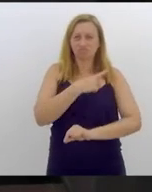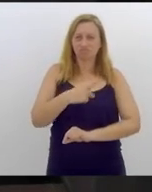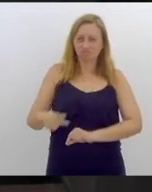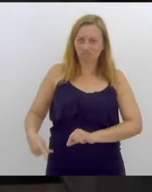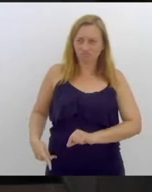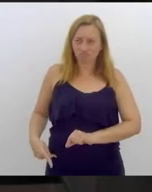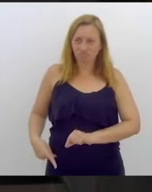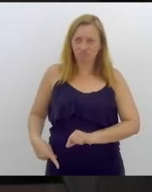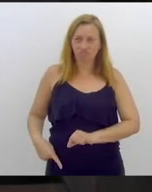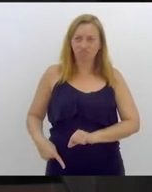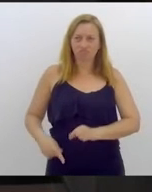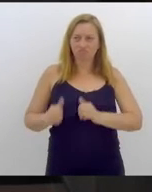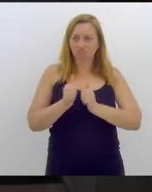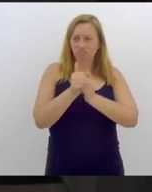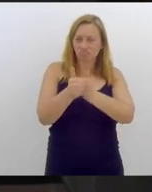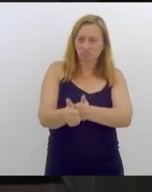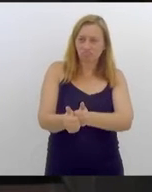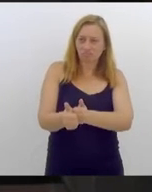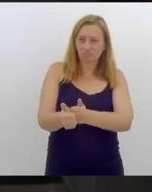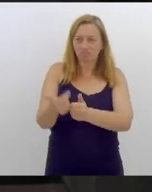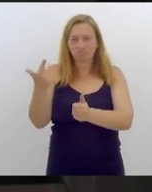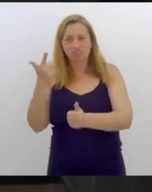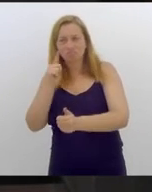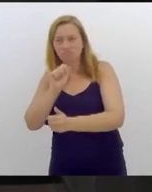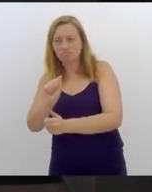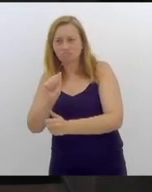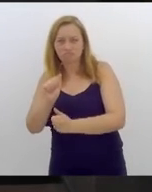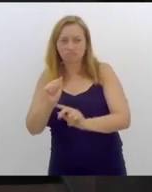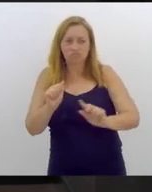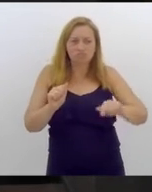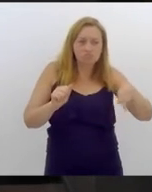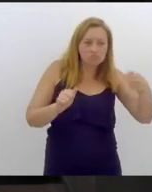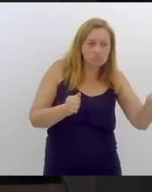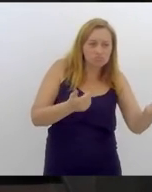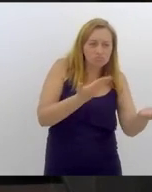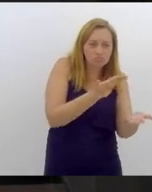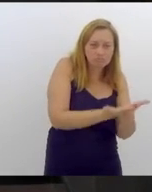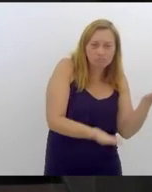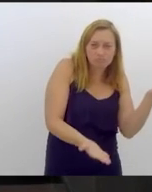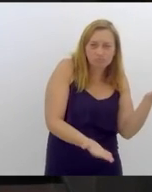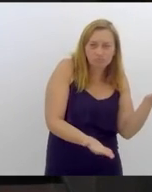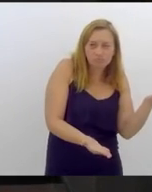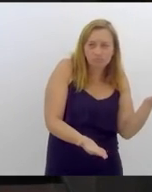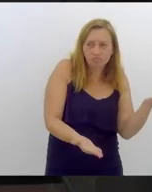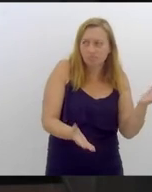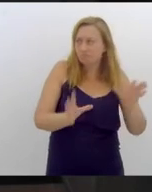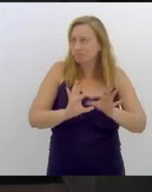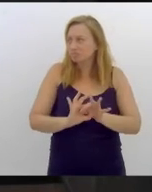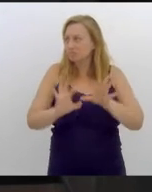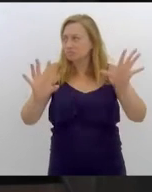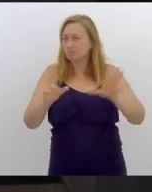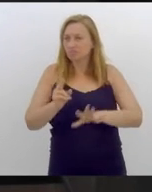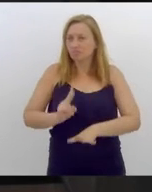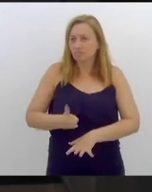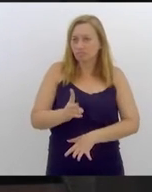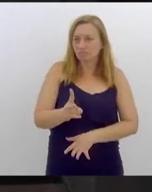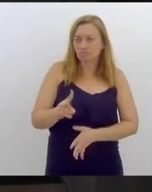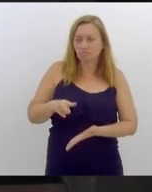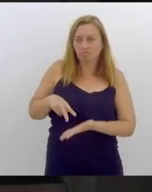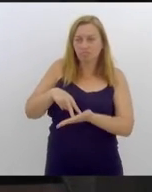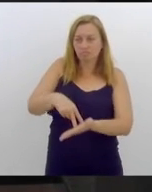um segmento ganhar outro perder e a Democracia continuar de